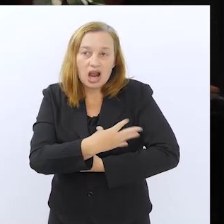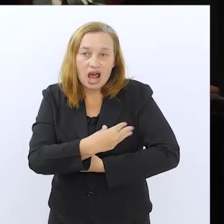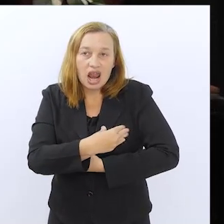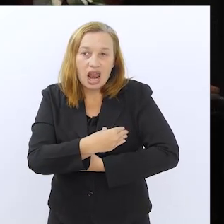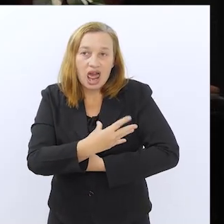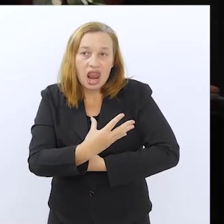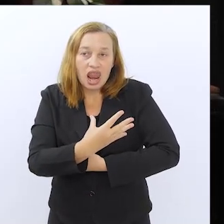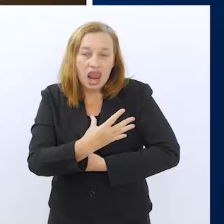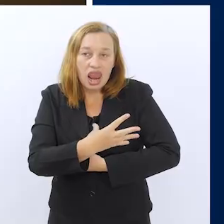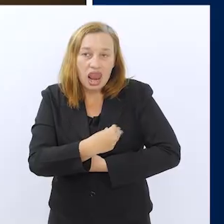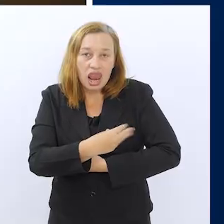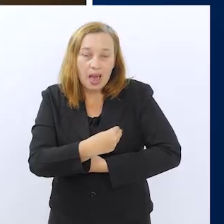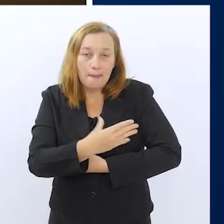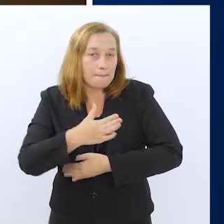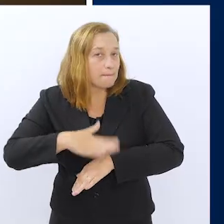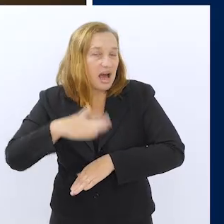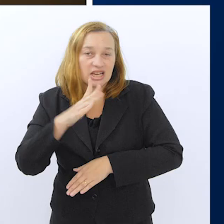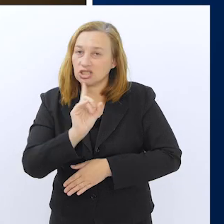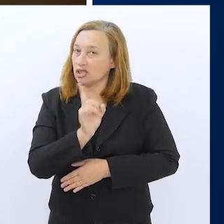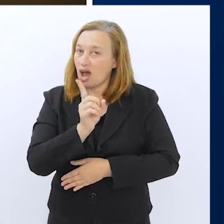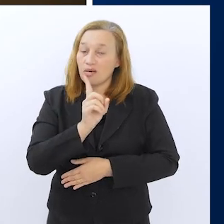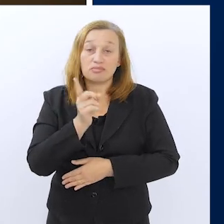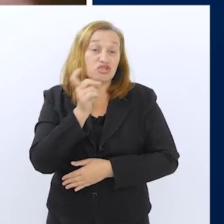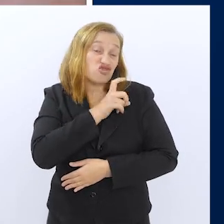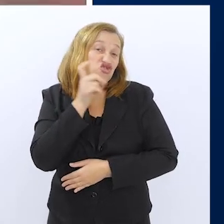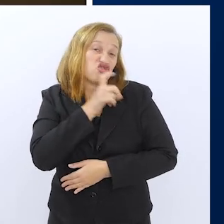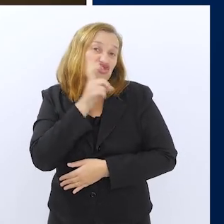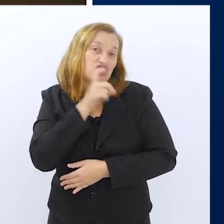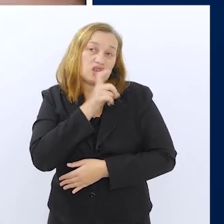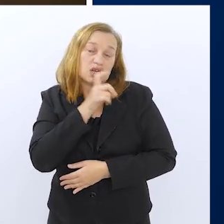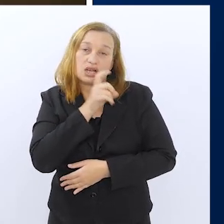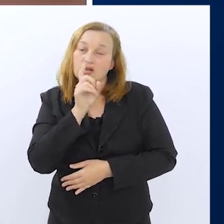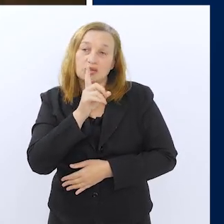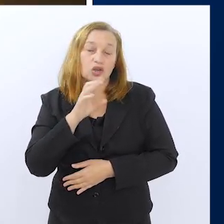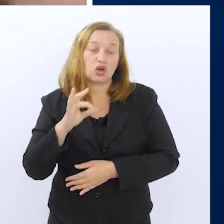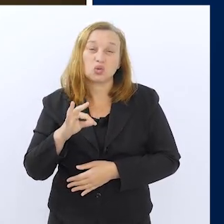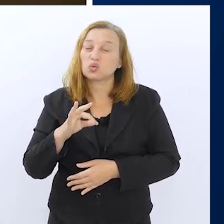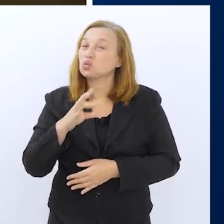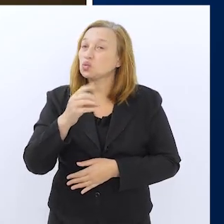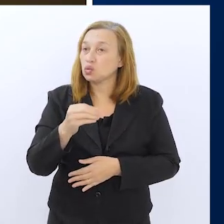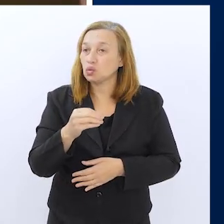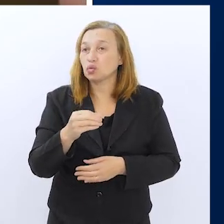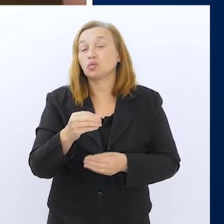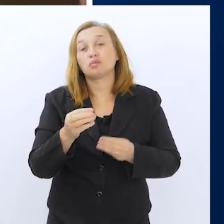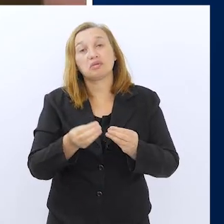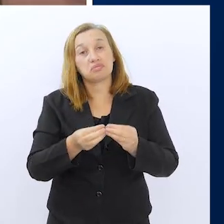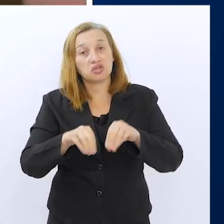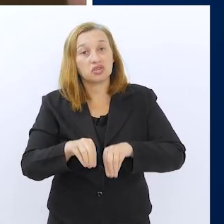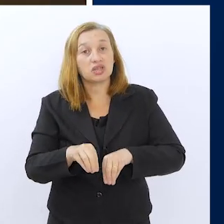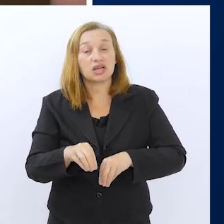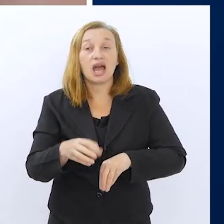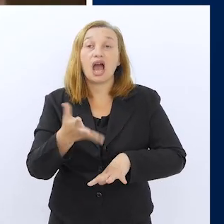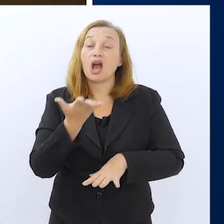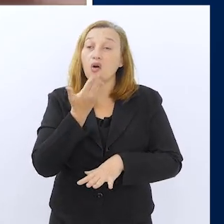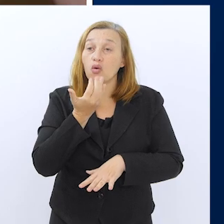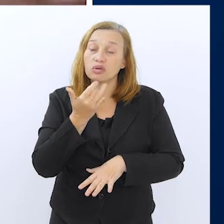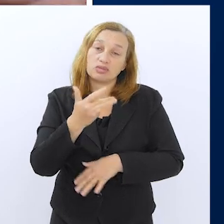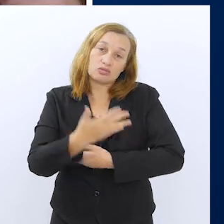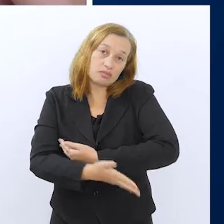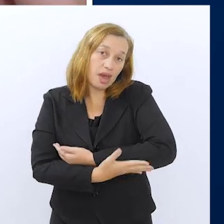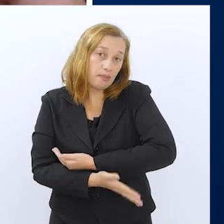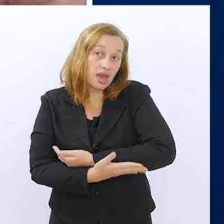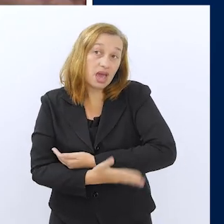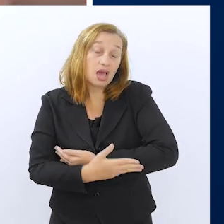que ele é calminho. Ele, na verdade, está bêbado. Né, fora, né, tudo que pode ocasionar para o bebê. Então,